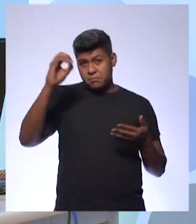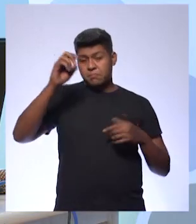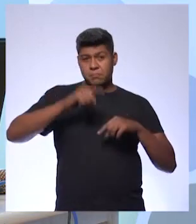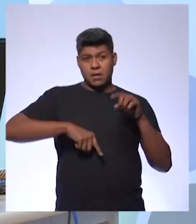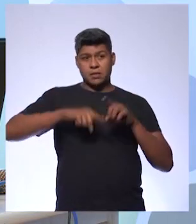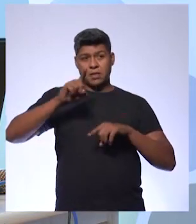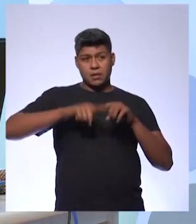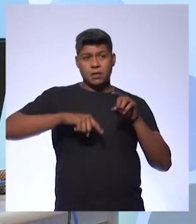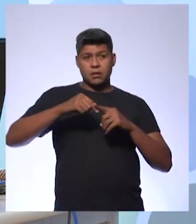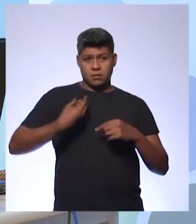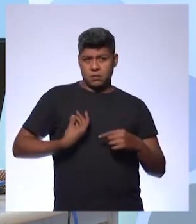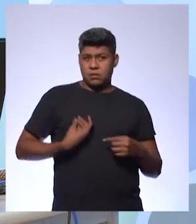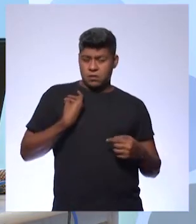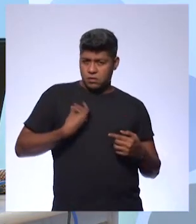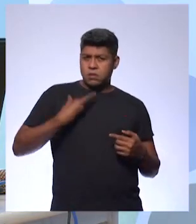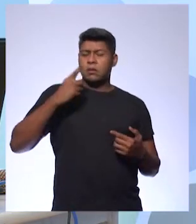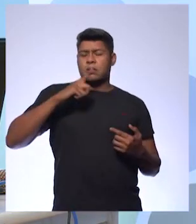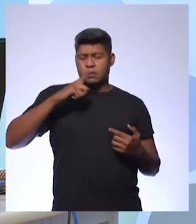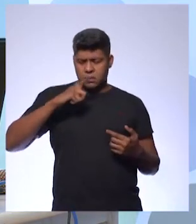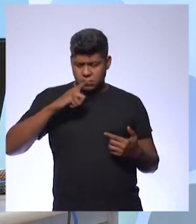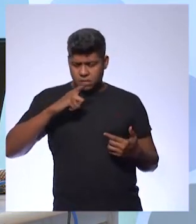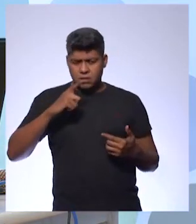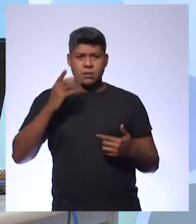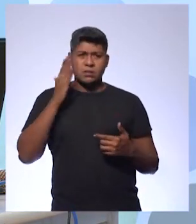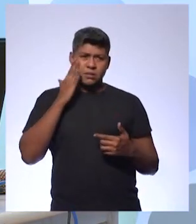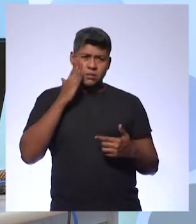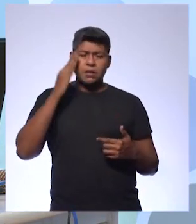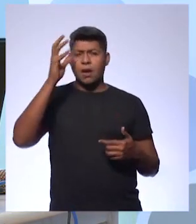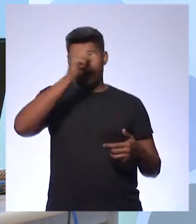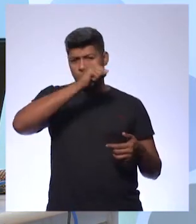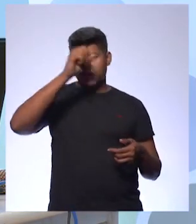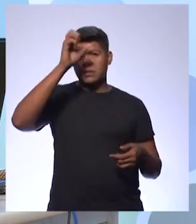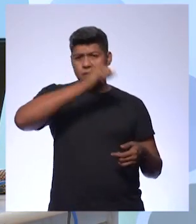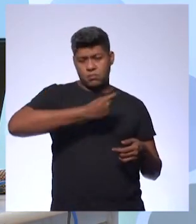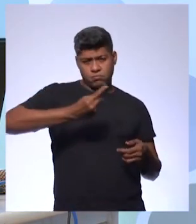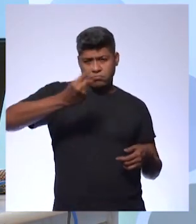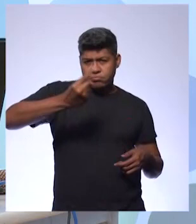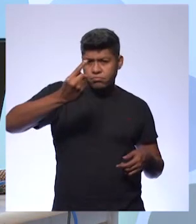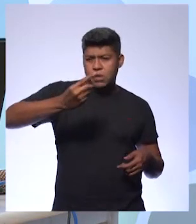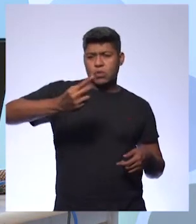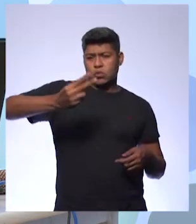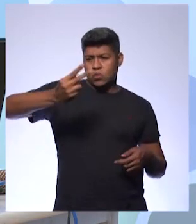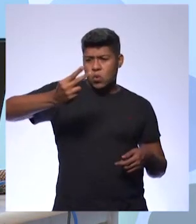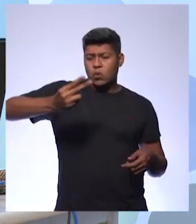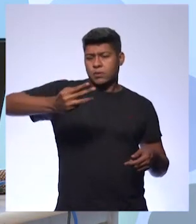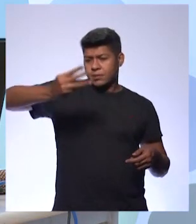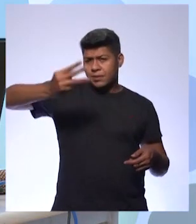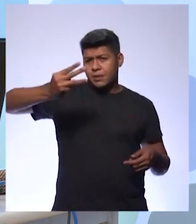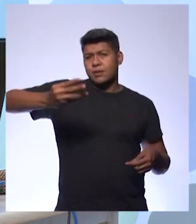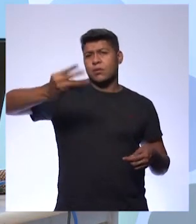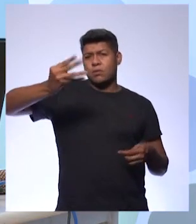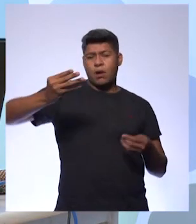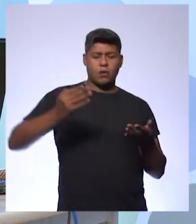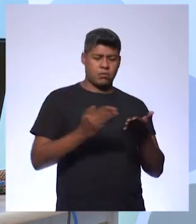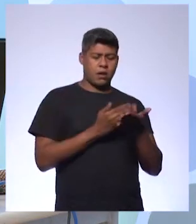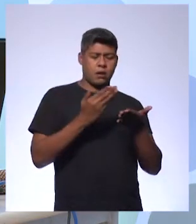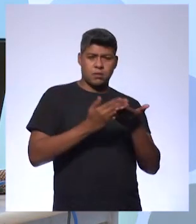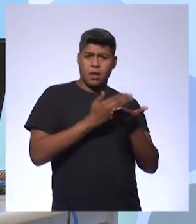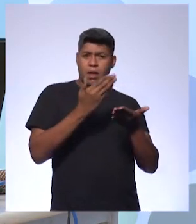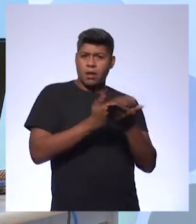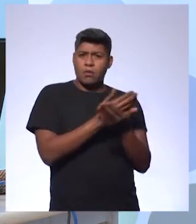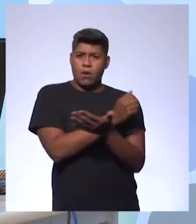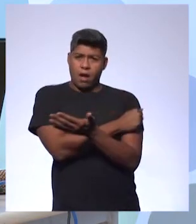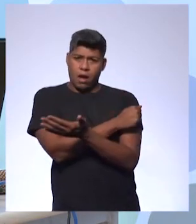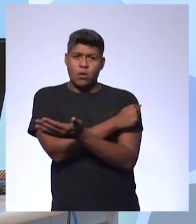estão sendo lançados lá, inclusive as situações de aprendizagem 1, 2, 3 e 4 do caderno do aluno São Paulo Faz Escola.